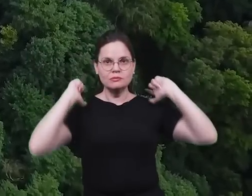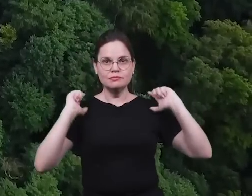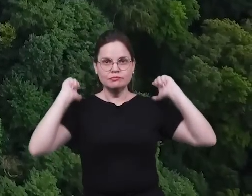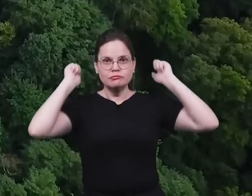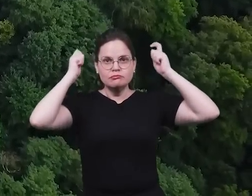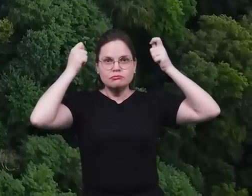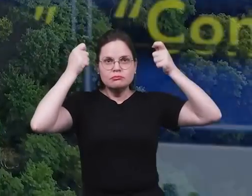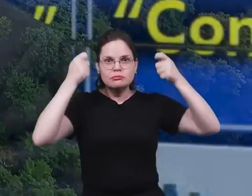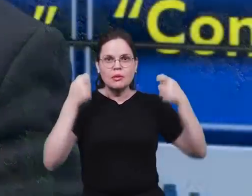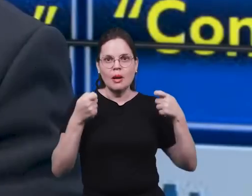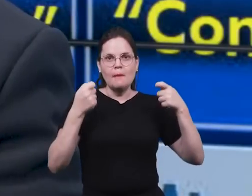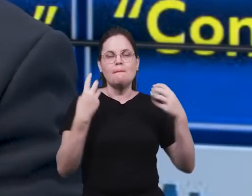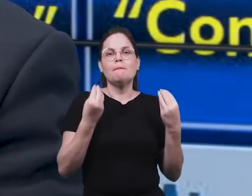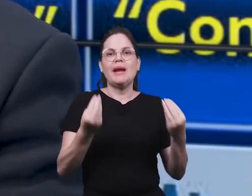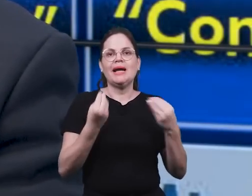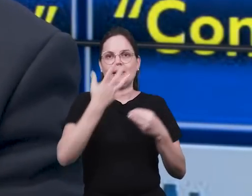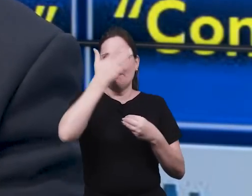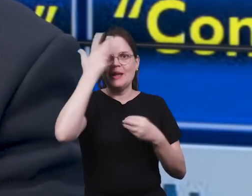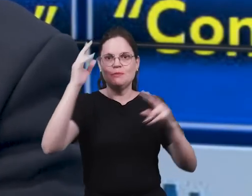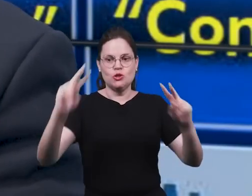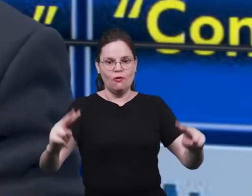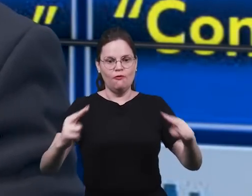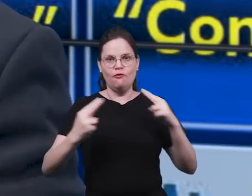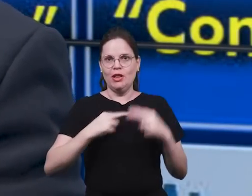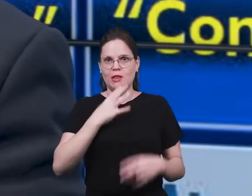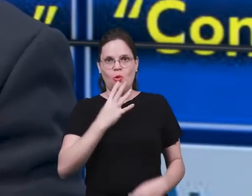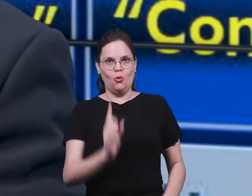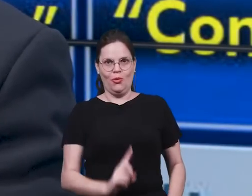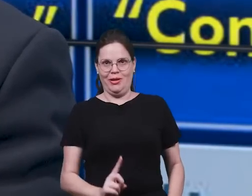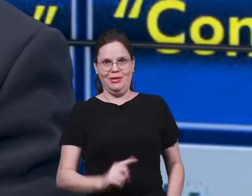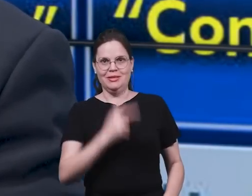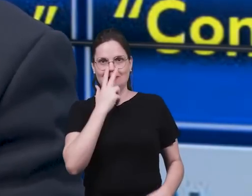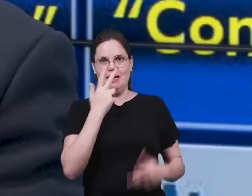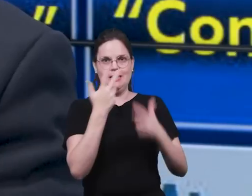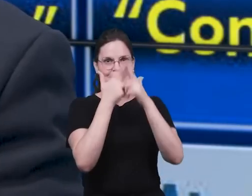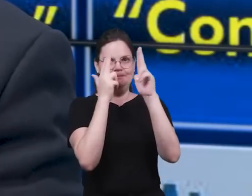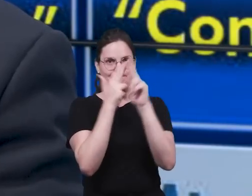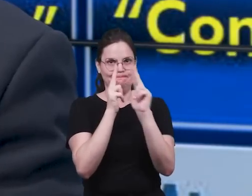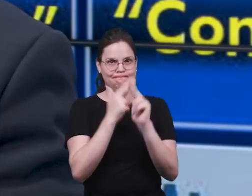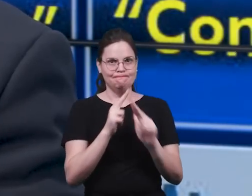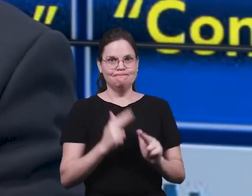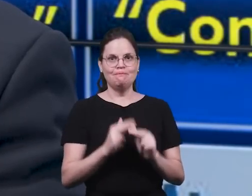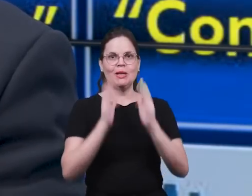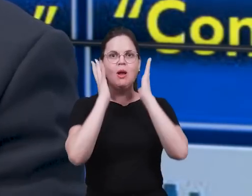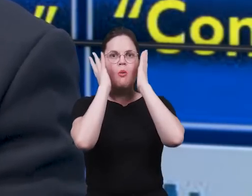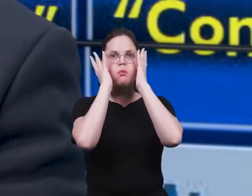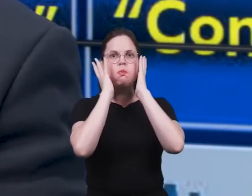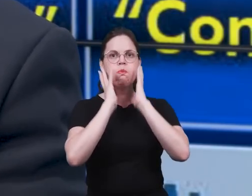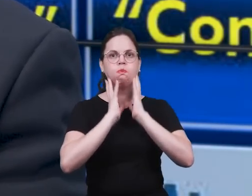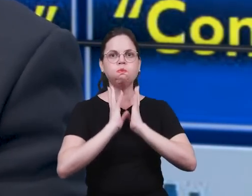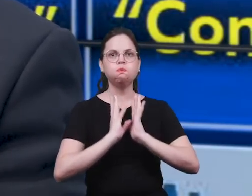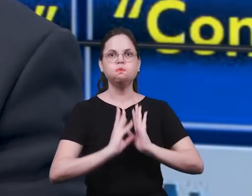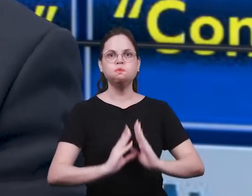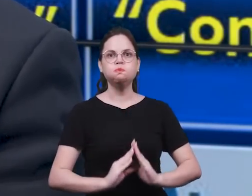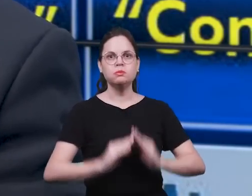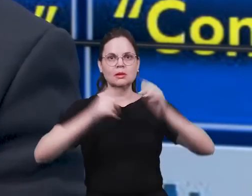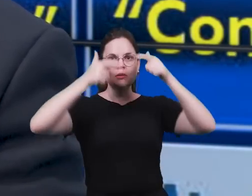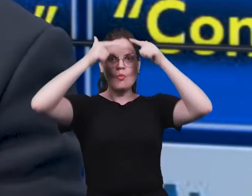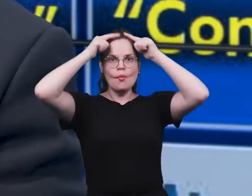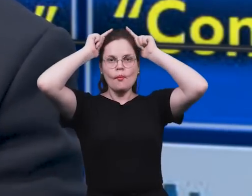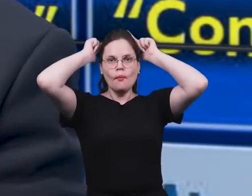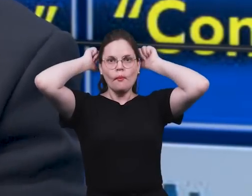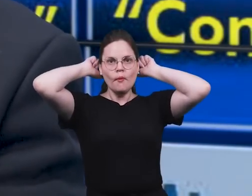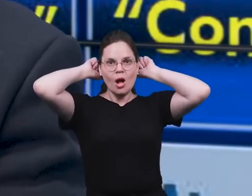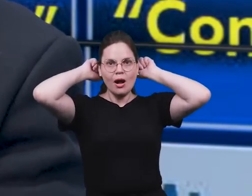por algum empregado ali do Frederico, do príncipe Federico, e ali